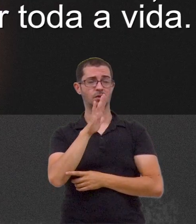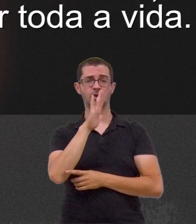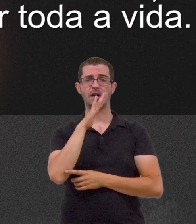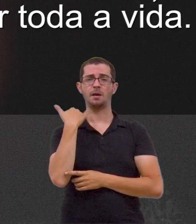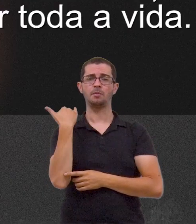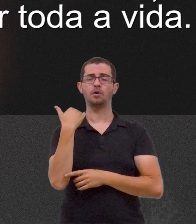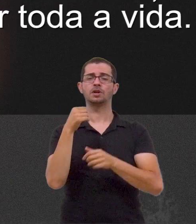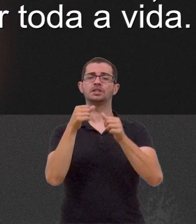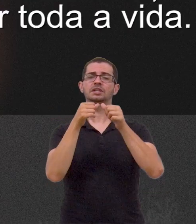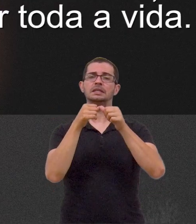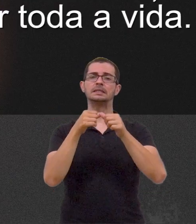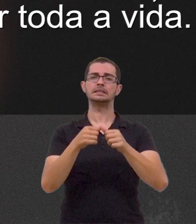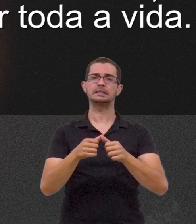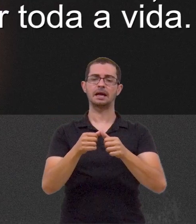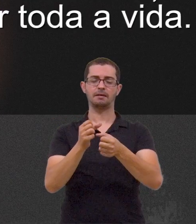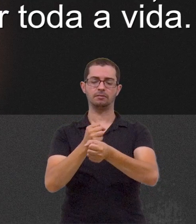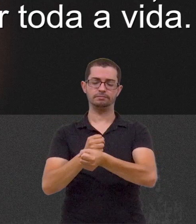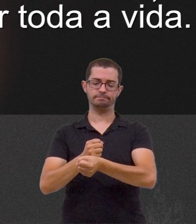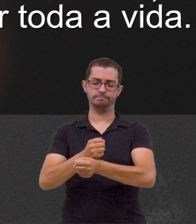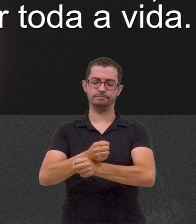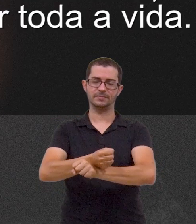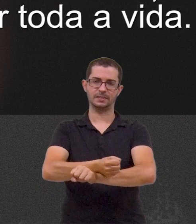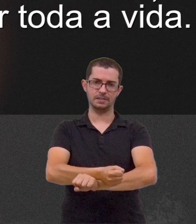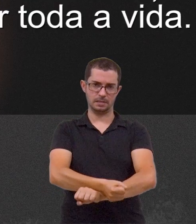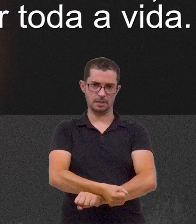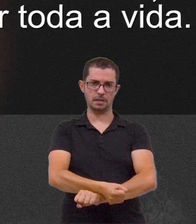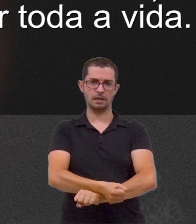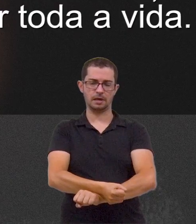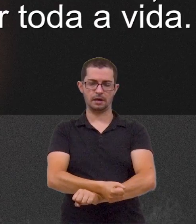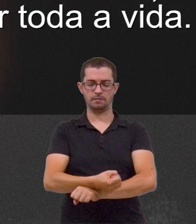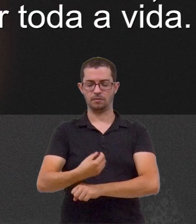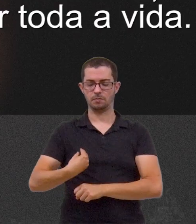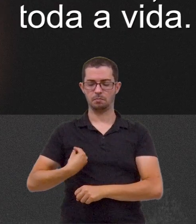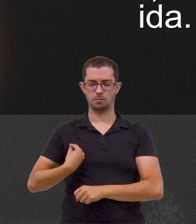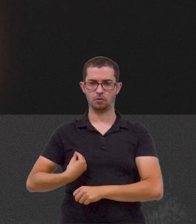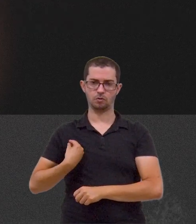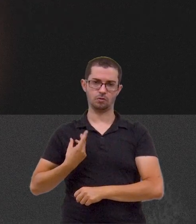estavam sujeitos à escravidão por toda a vida.